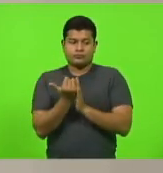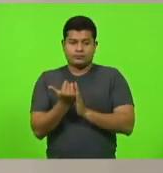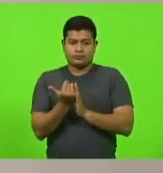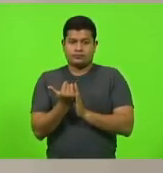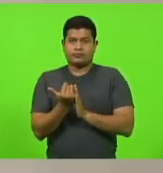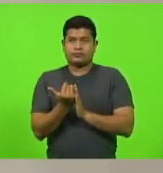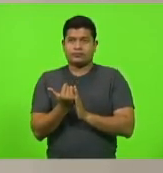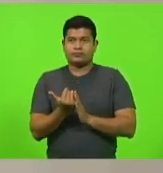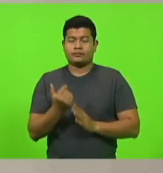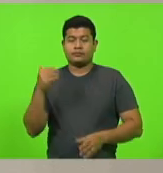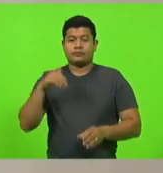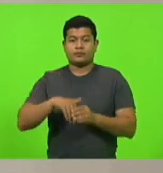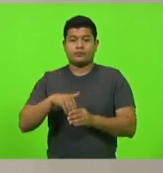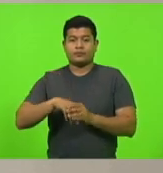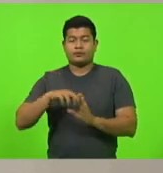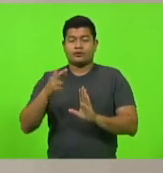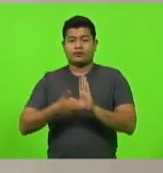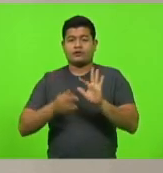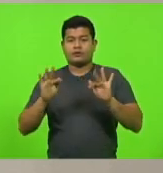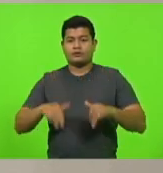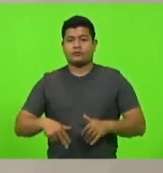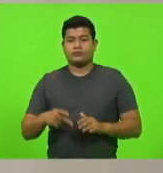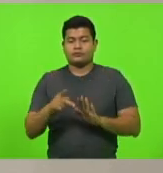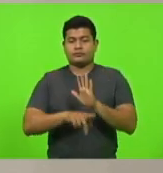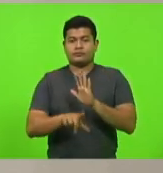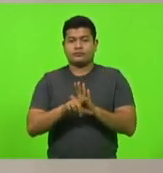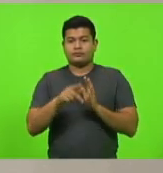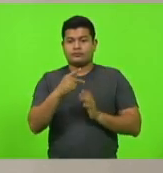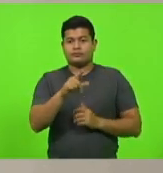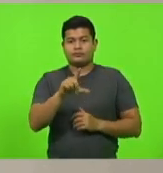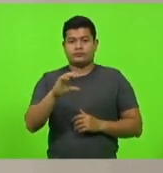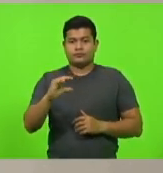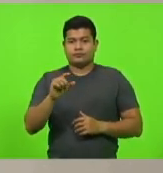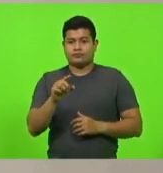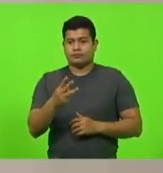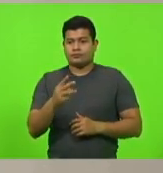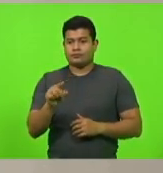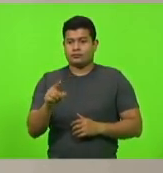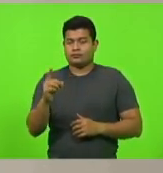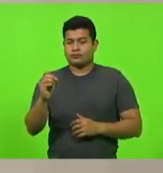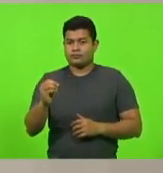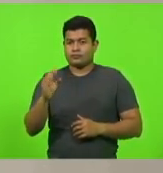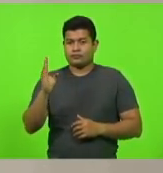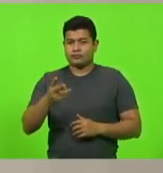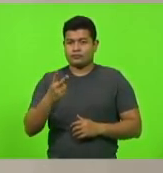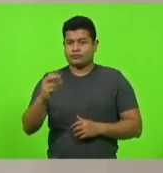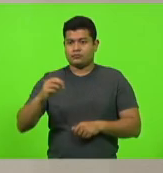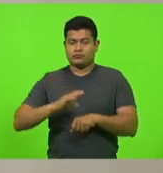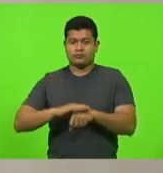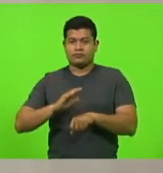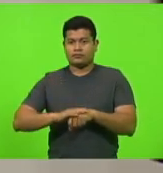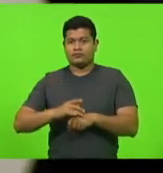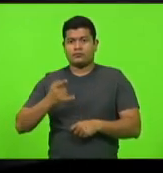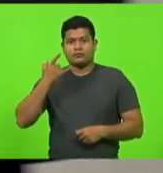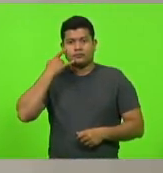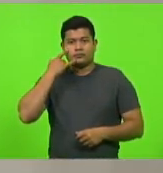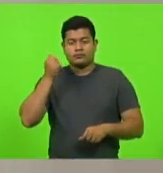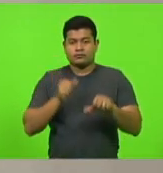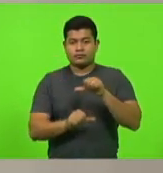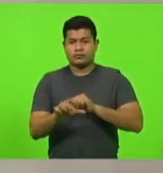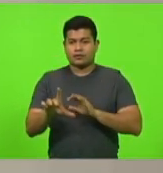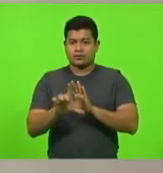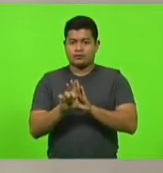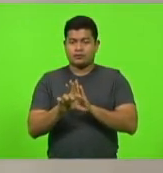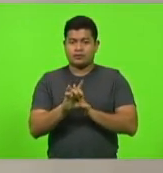extraordinária. Em votação, redação final do projeto de lei complementar 3.0/2020, autor deputado Mauro de Nadal, altera a lei